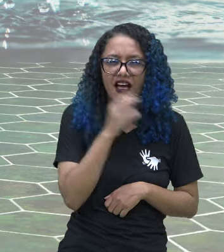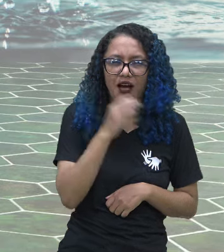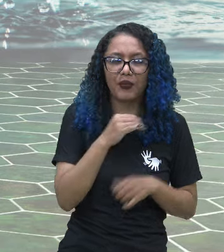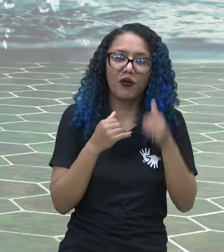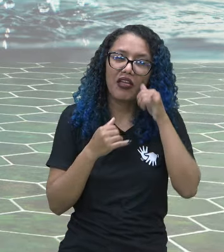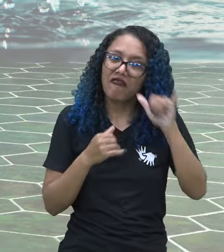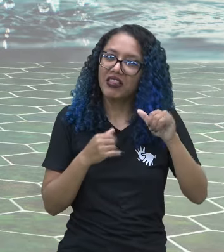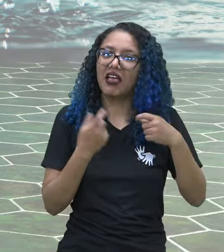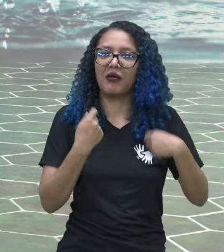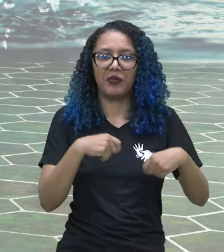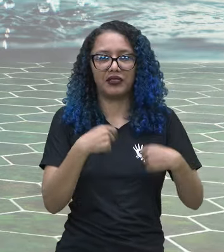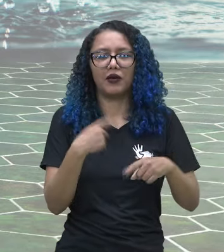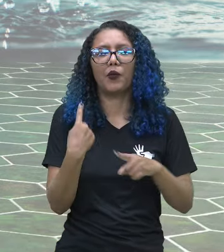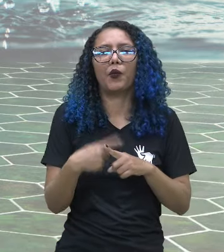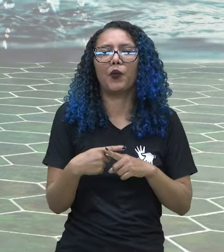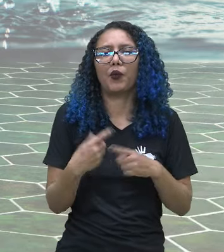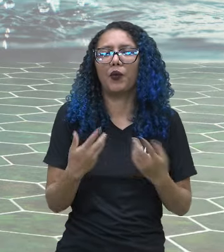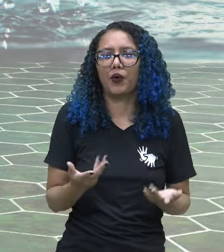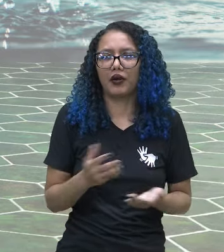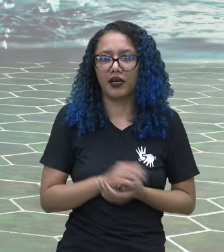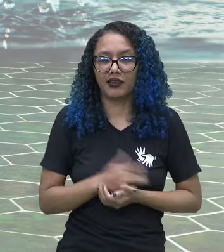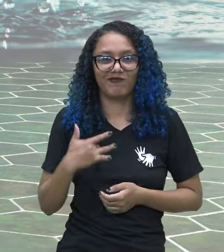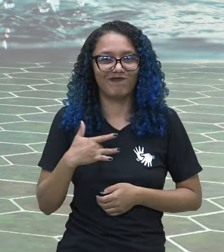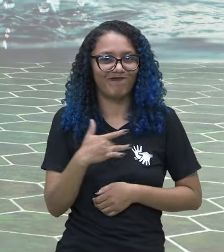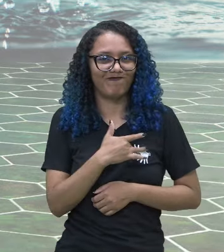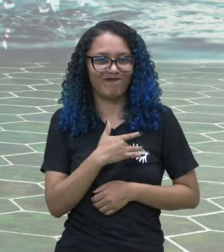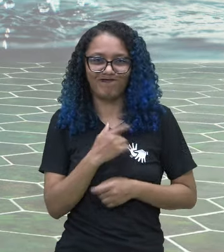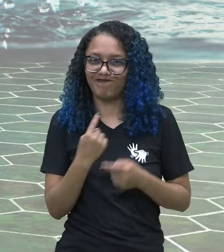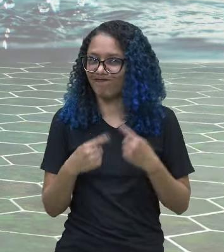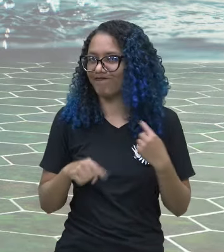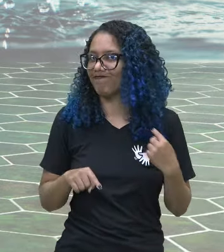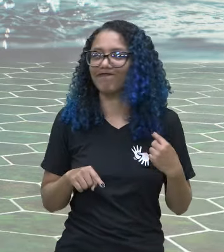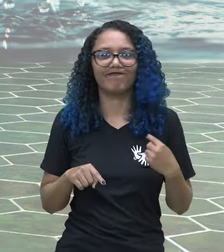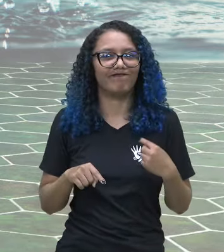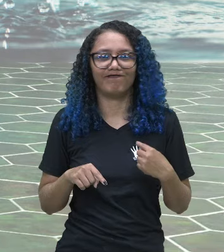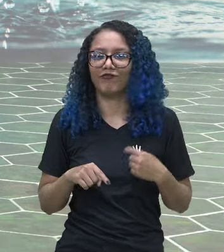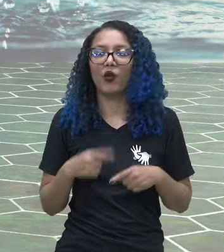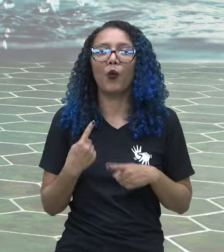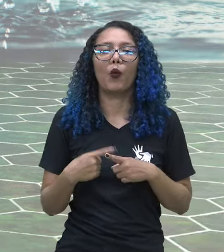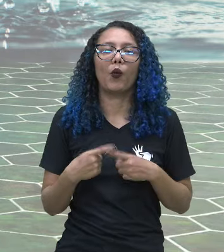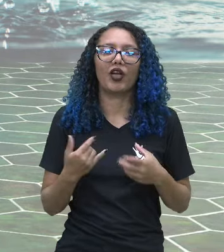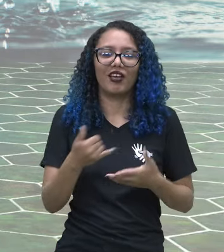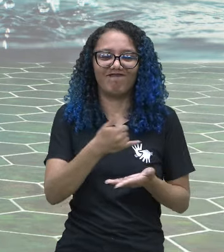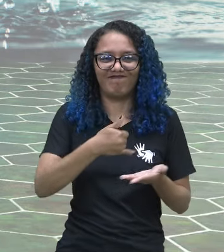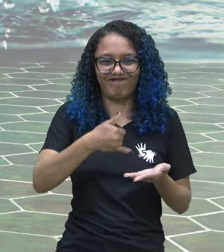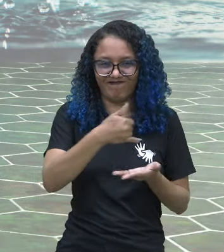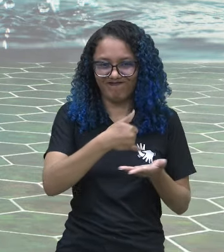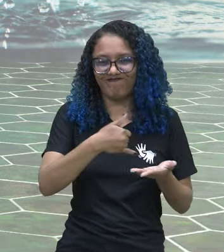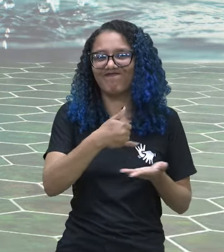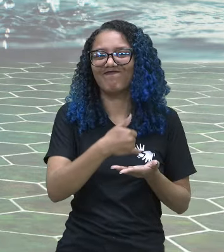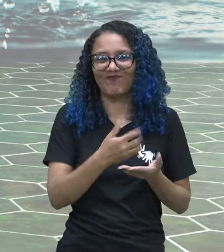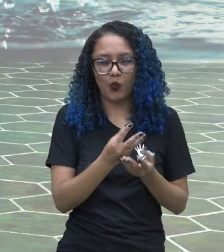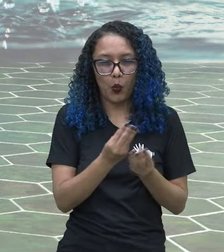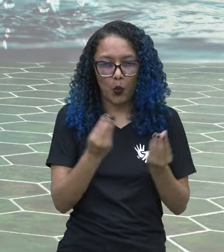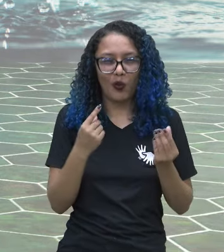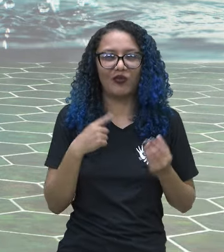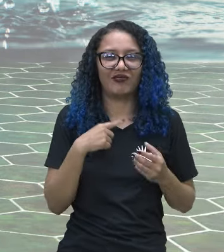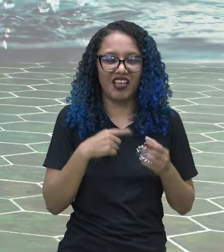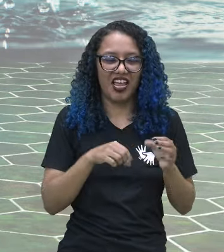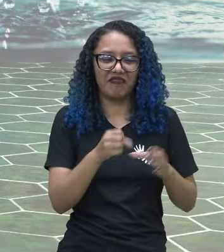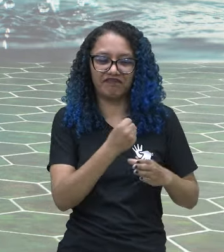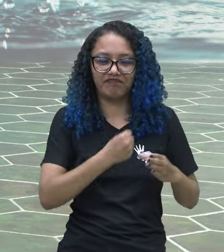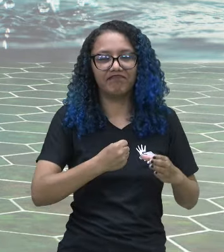eles não são muito saudáveis para o organismo, tem muita gordura ali envolvida nas suas preparações. E